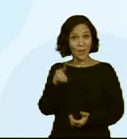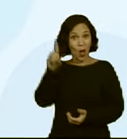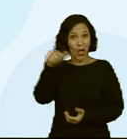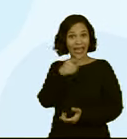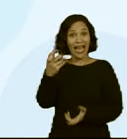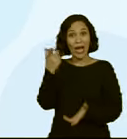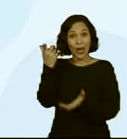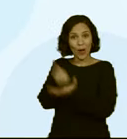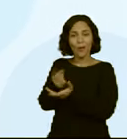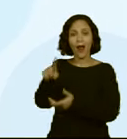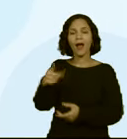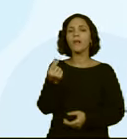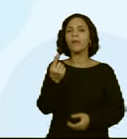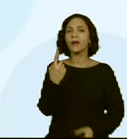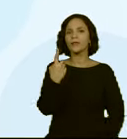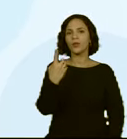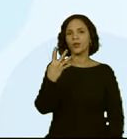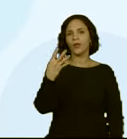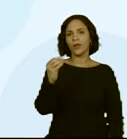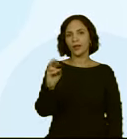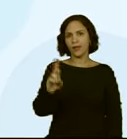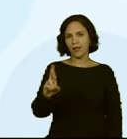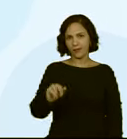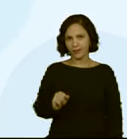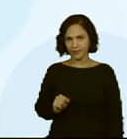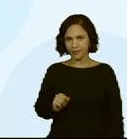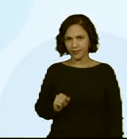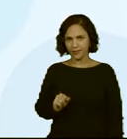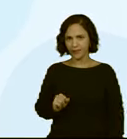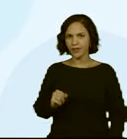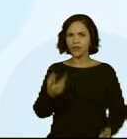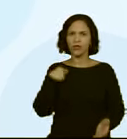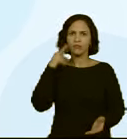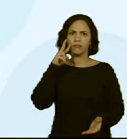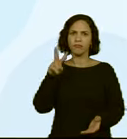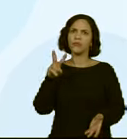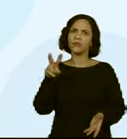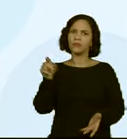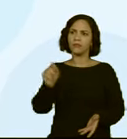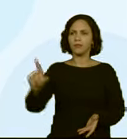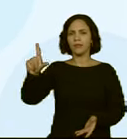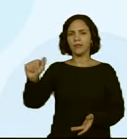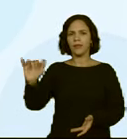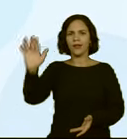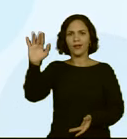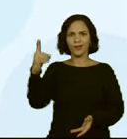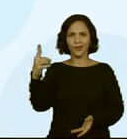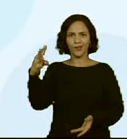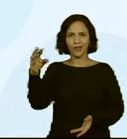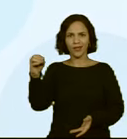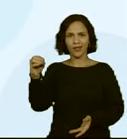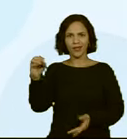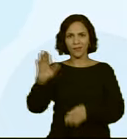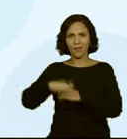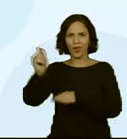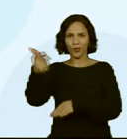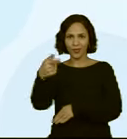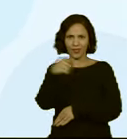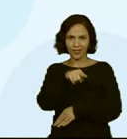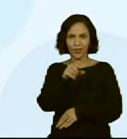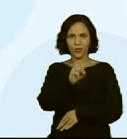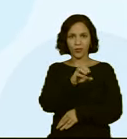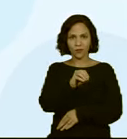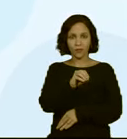que a Maria Quer comprar custa r$ 140 a gente sabe só de olhar aqui essa é mais cara porém nós queremos